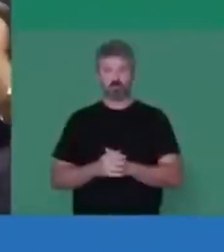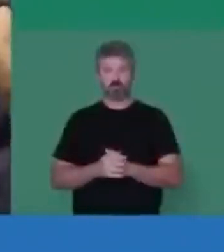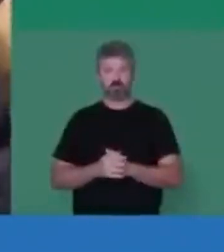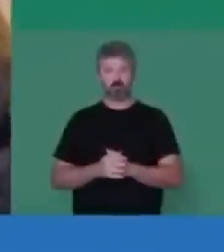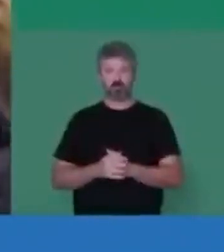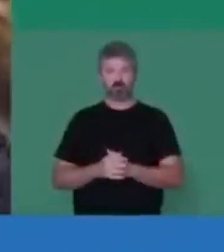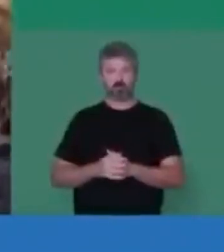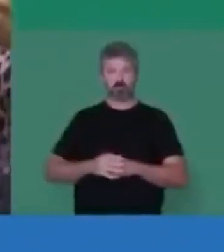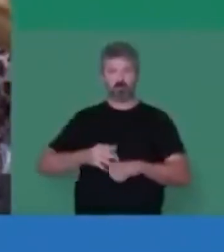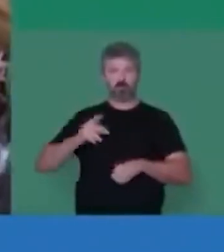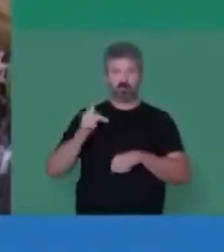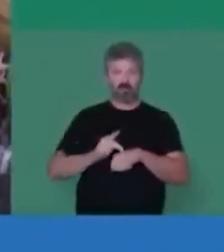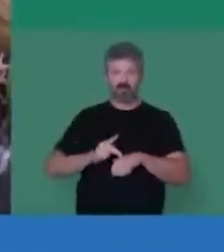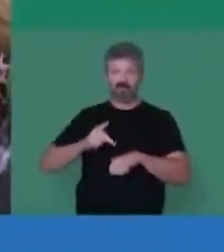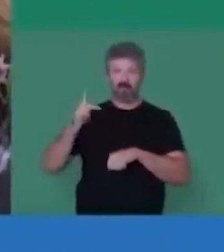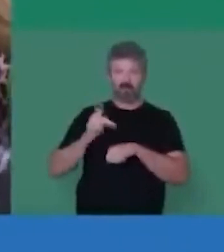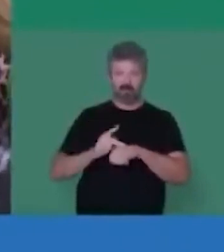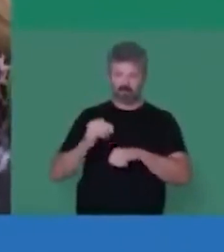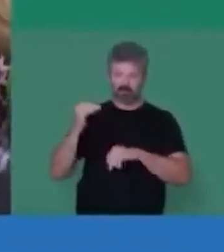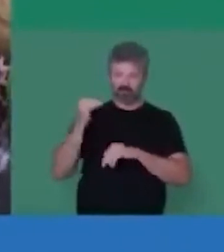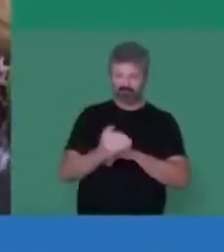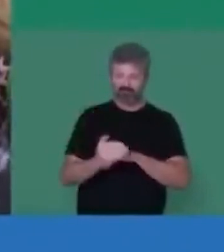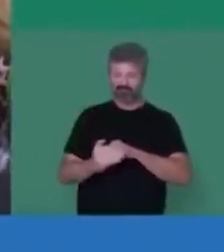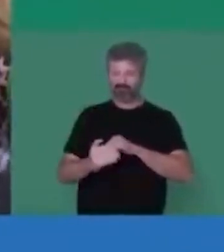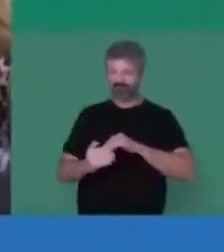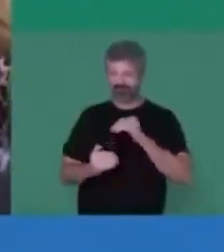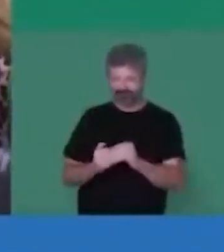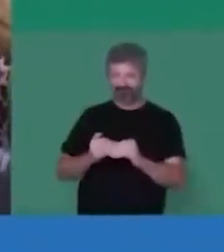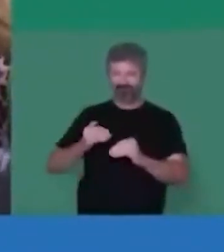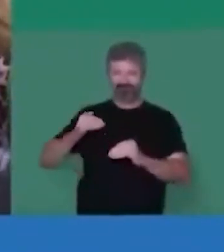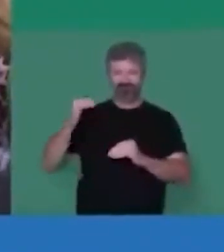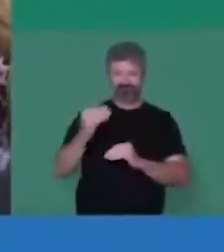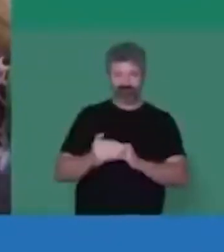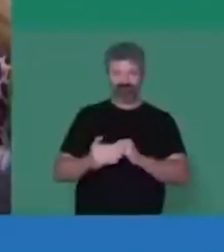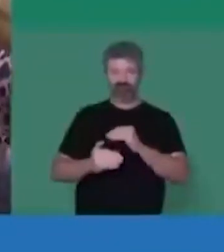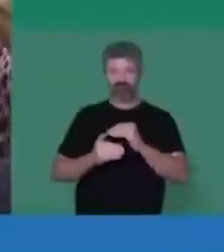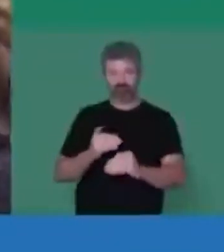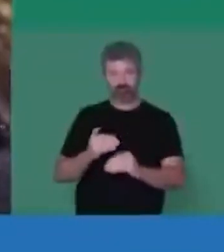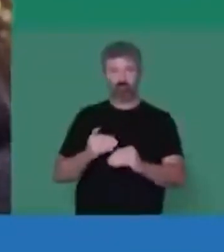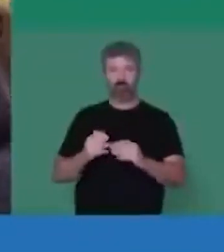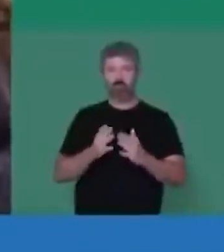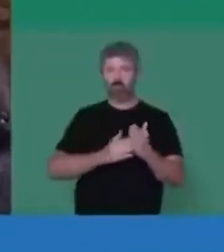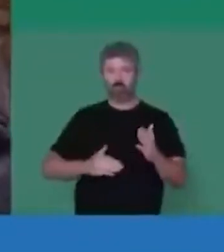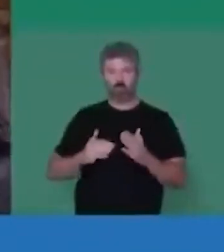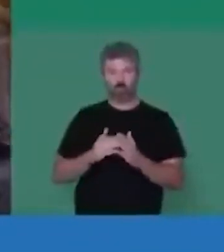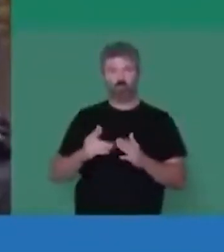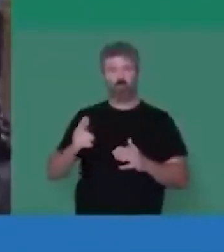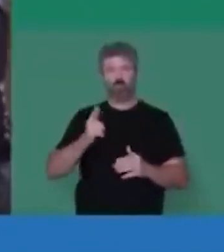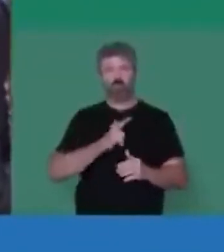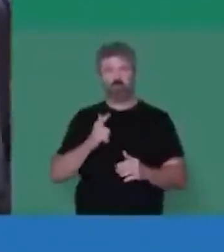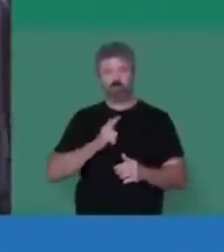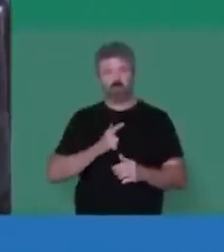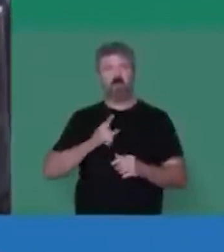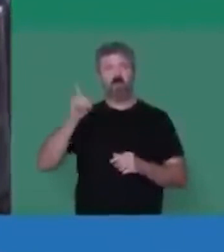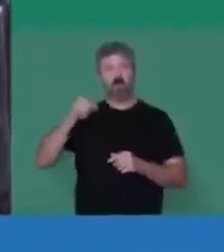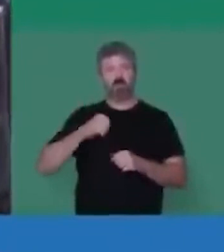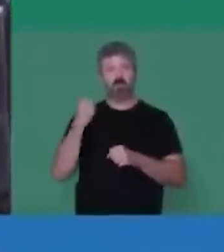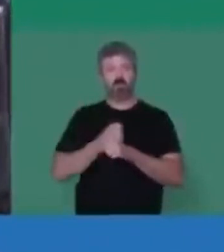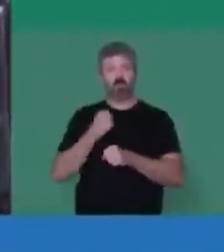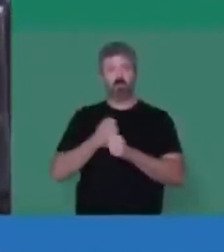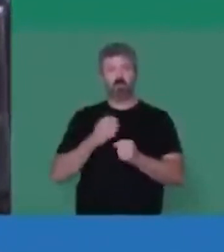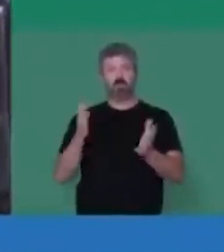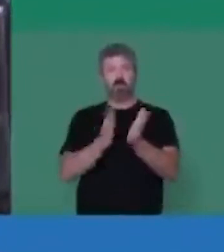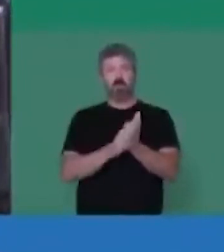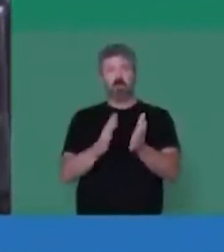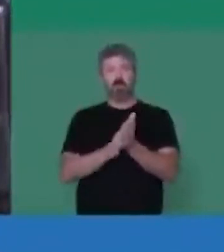o estado de Alagoas, Amazonas, Amapá, Mato Grosso, Rio de Janeiro e São Paulo. E a cidade